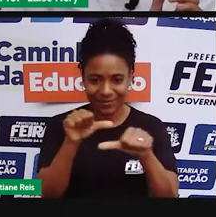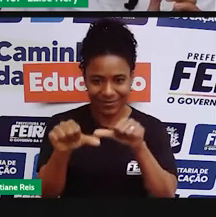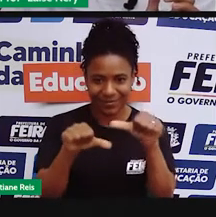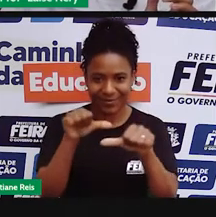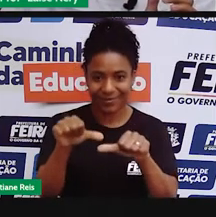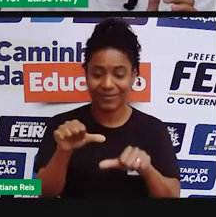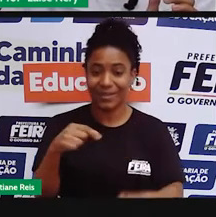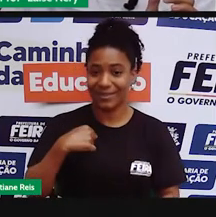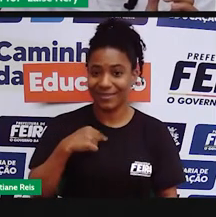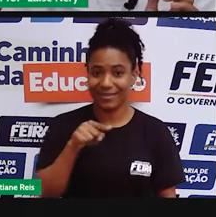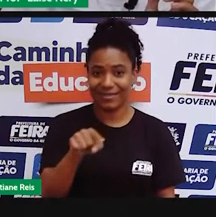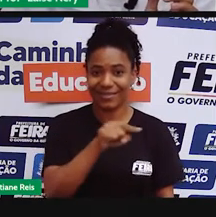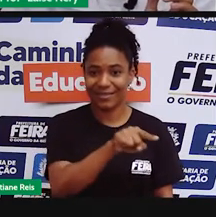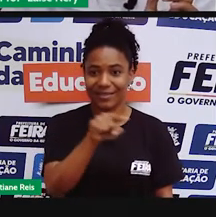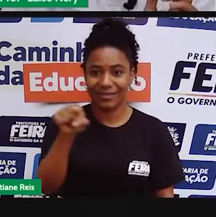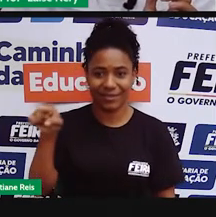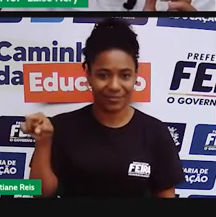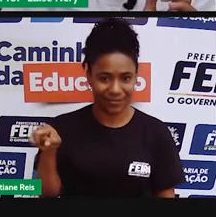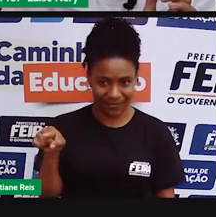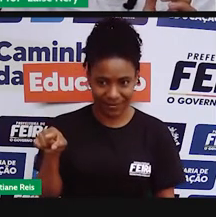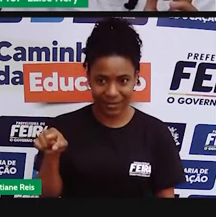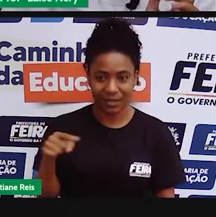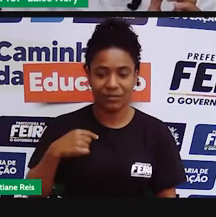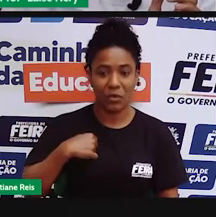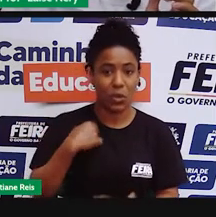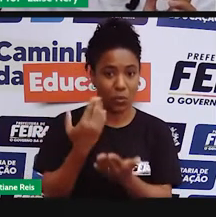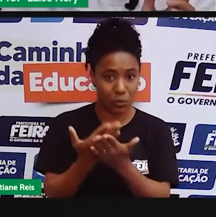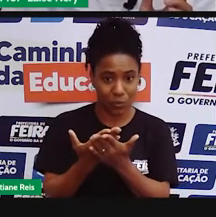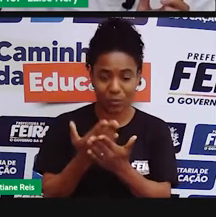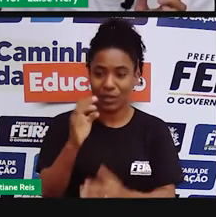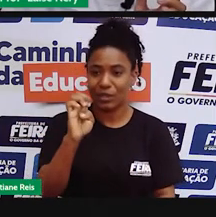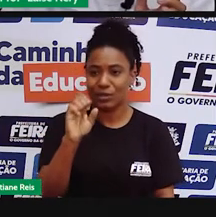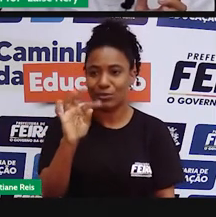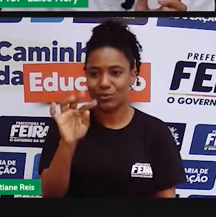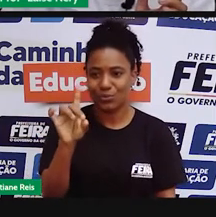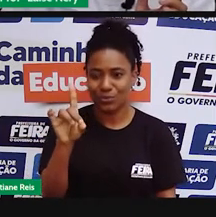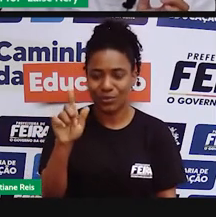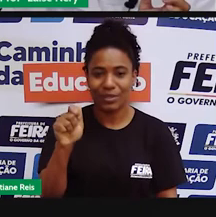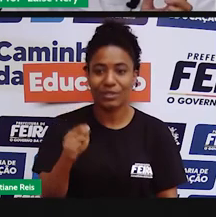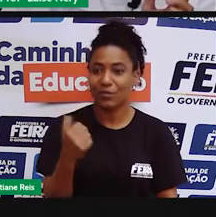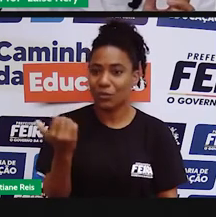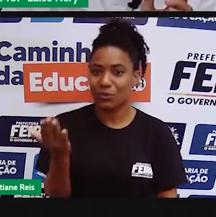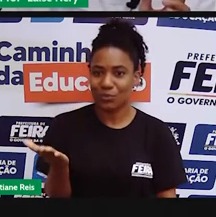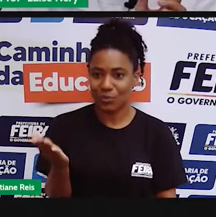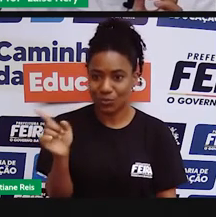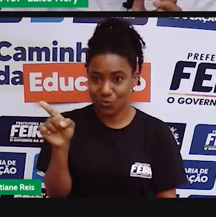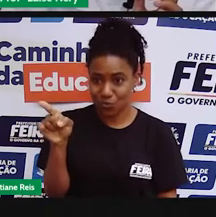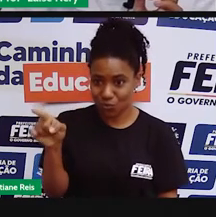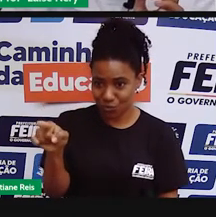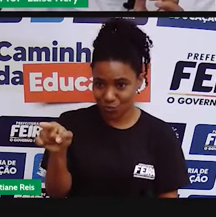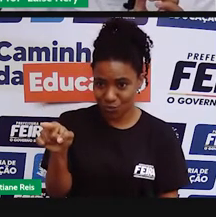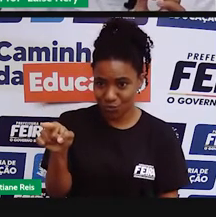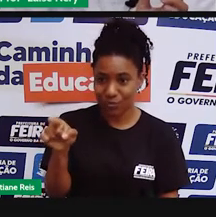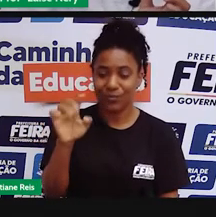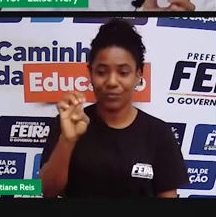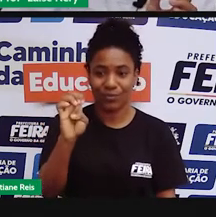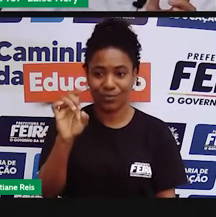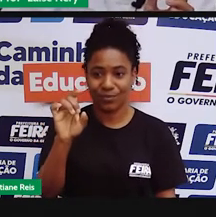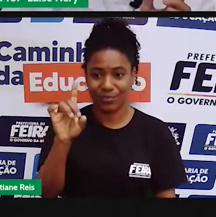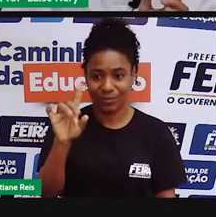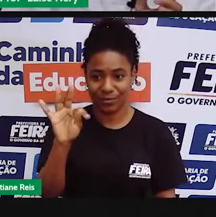de estudo, se for eu, fica estudo, se for tu, ele fica estudas, ele